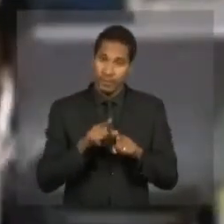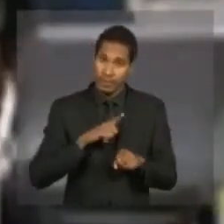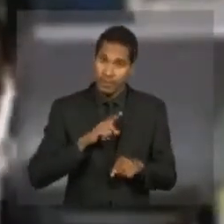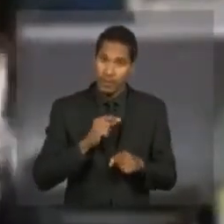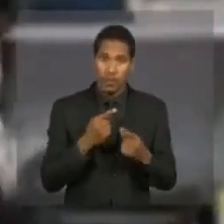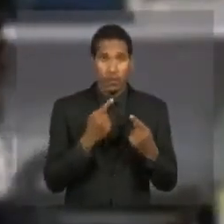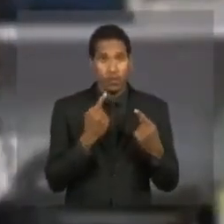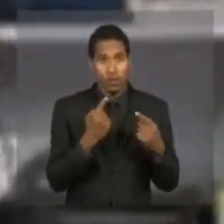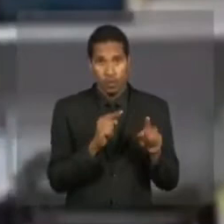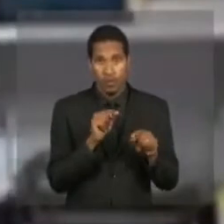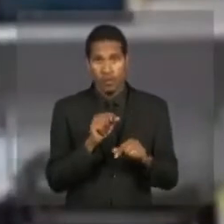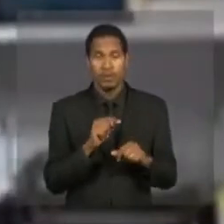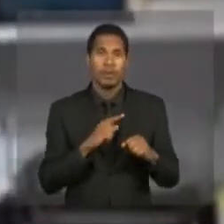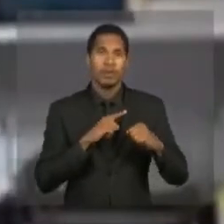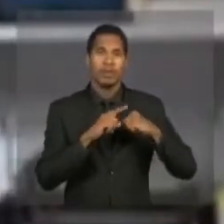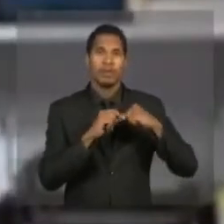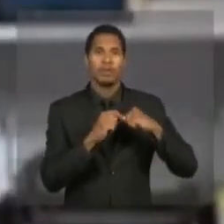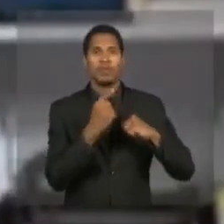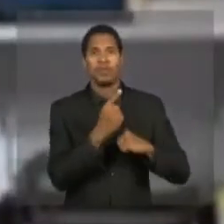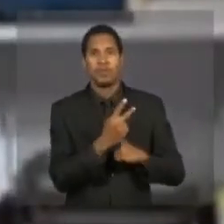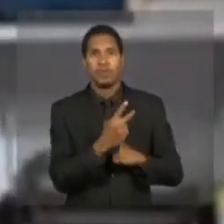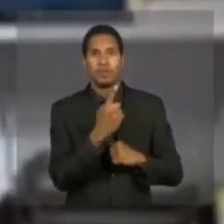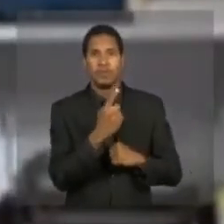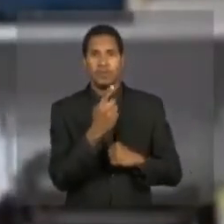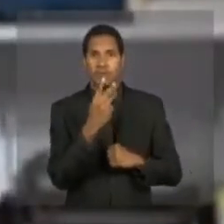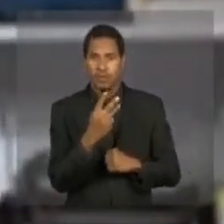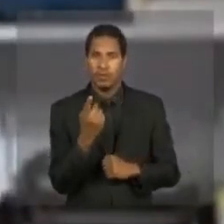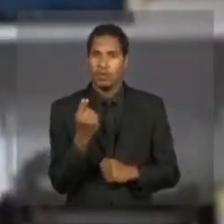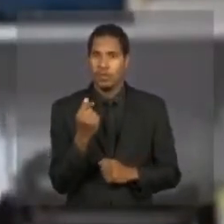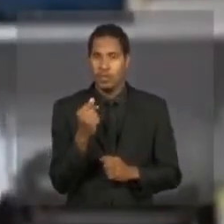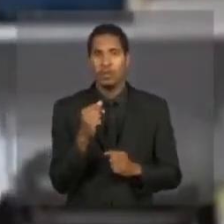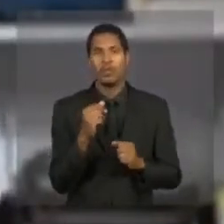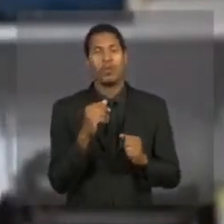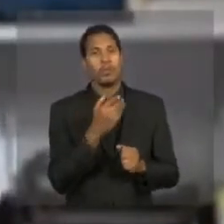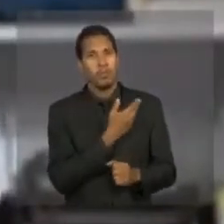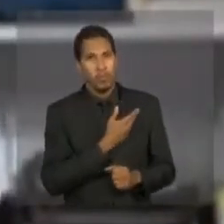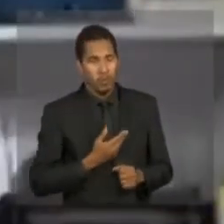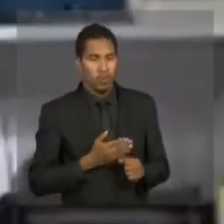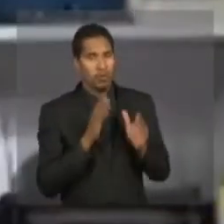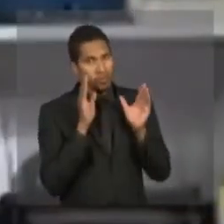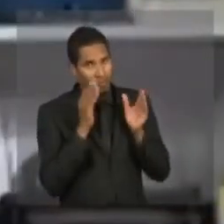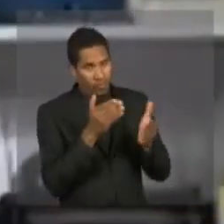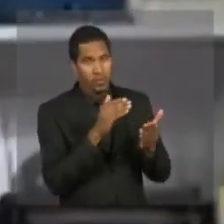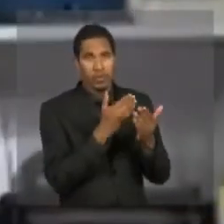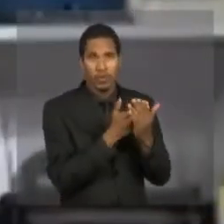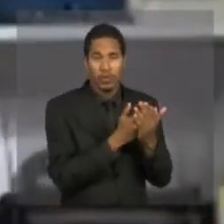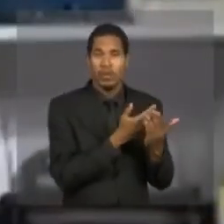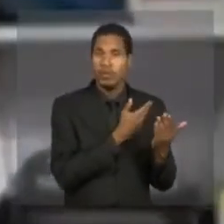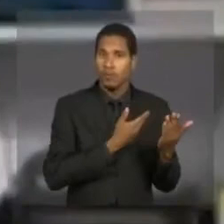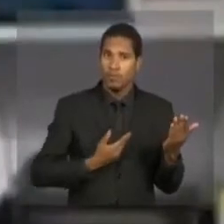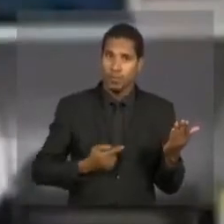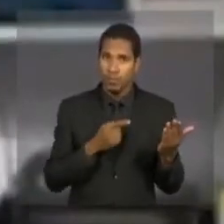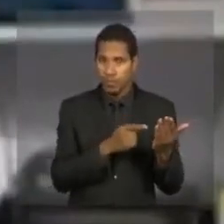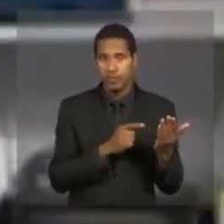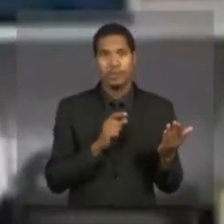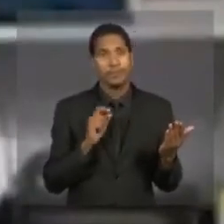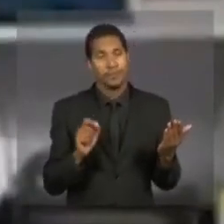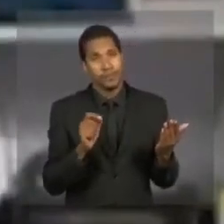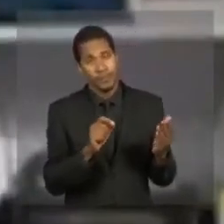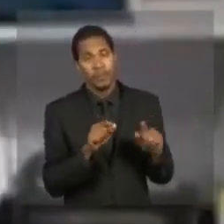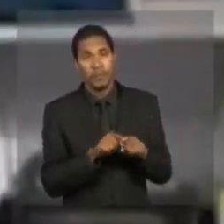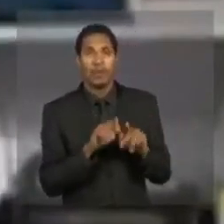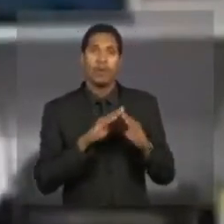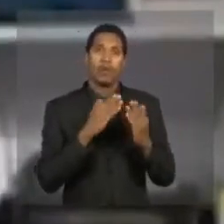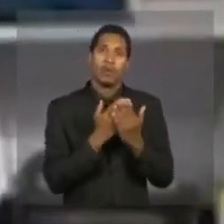O artigo 213 diz que os recursos públicos serão destinados às escolas públicas, podendo ser dirigidos às escolas comunitárias, confessionais